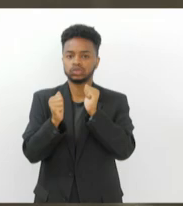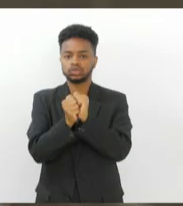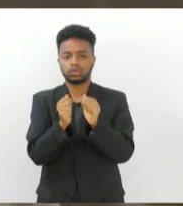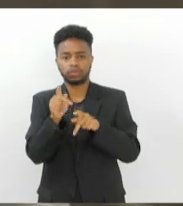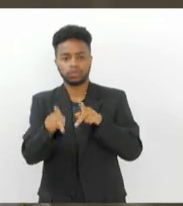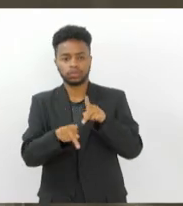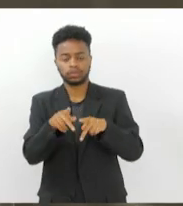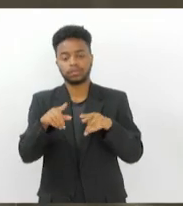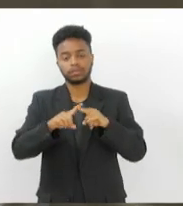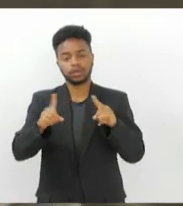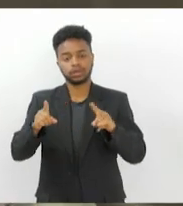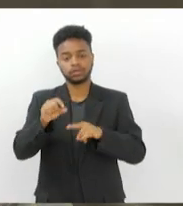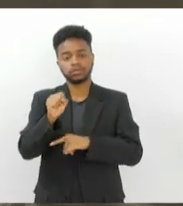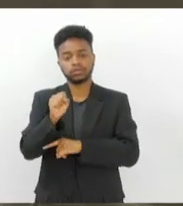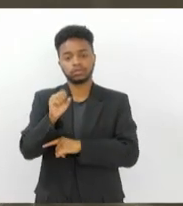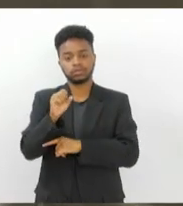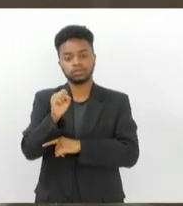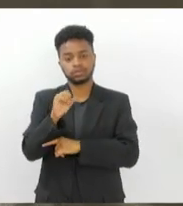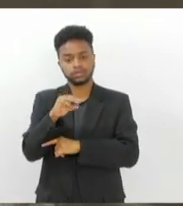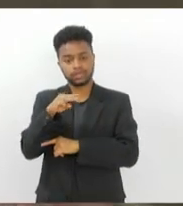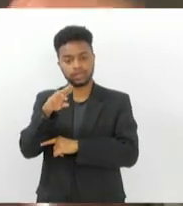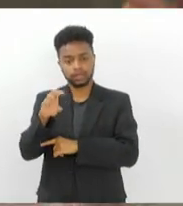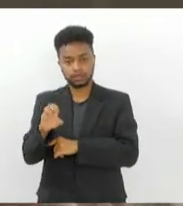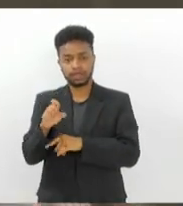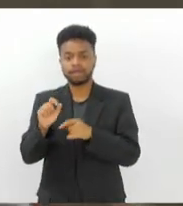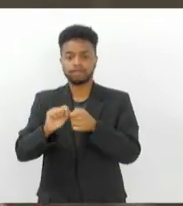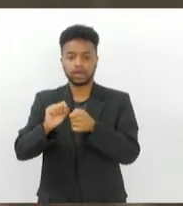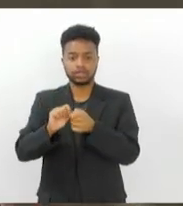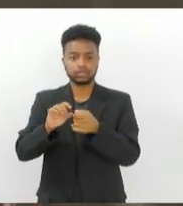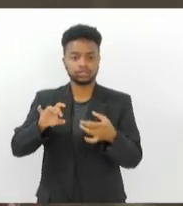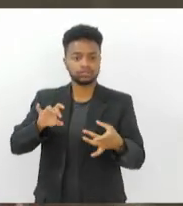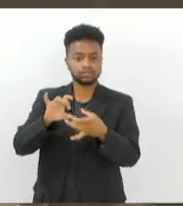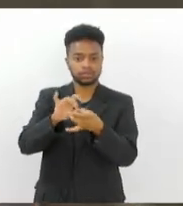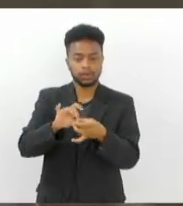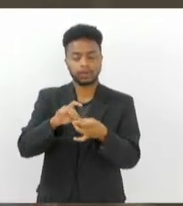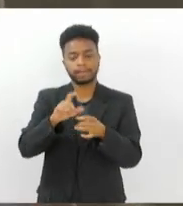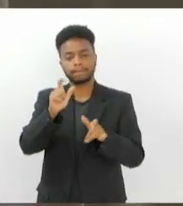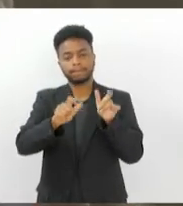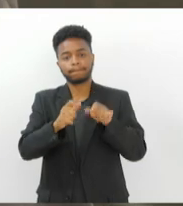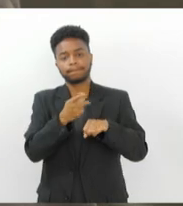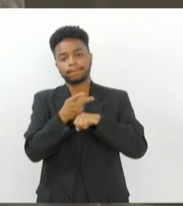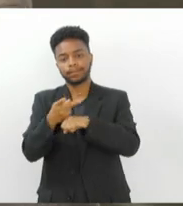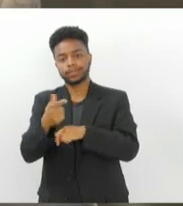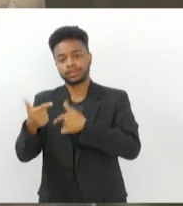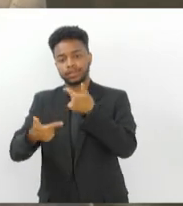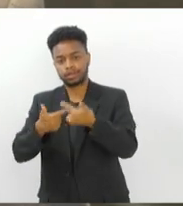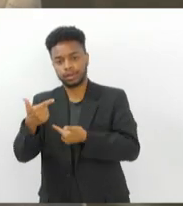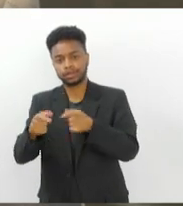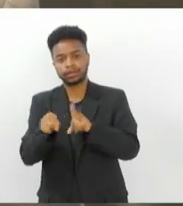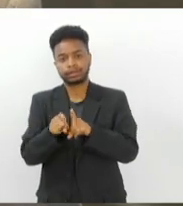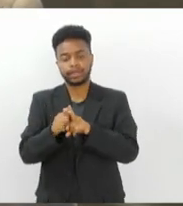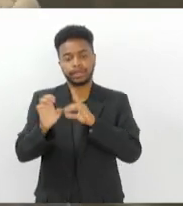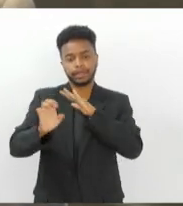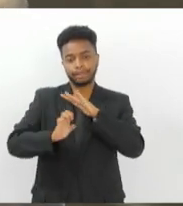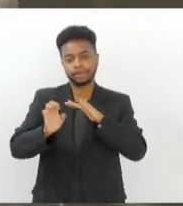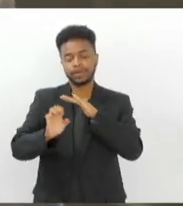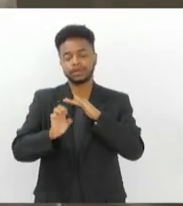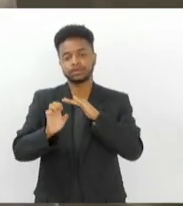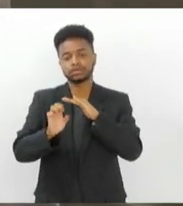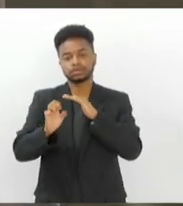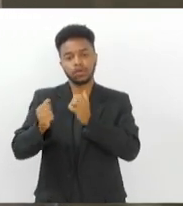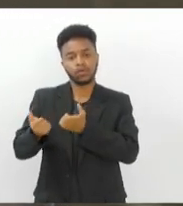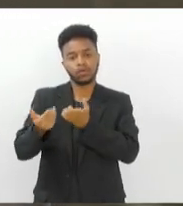cine faz esse faz esse meio faz esse canal das pessoas irem lá procurando emprego e e o empresário e o